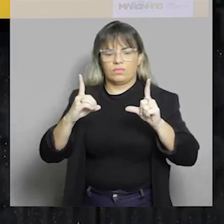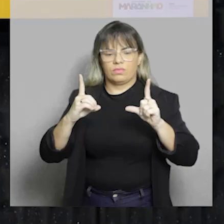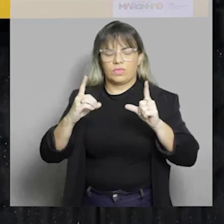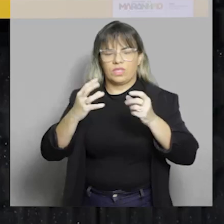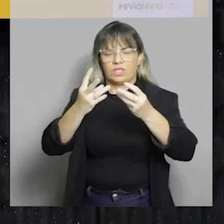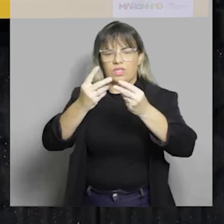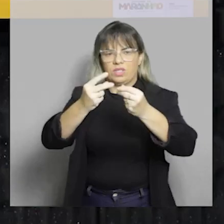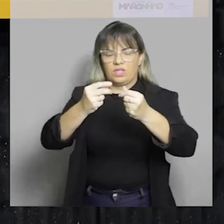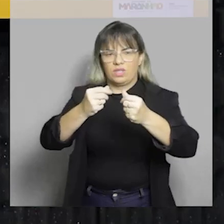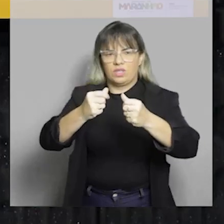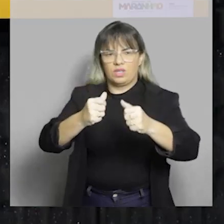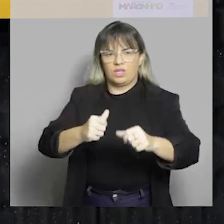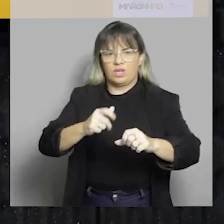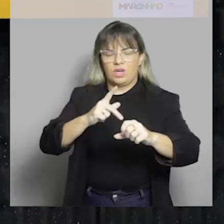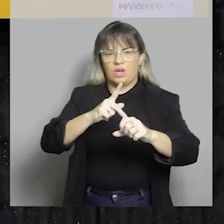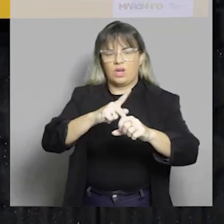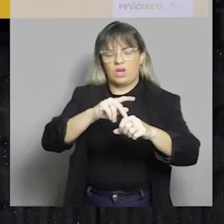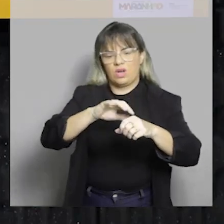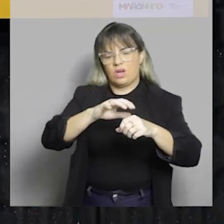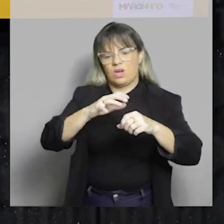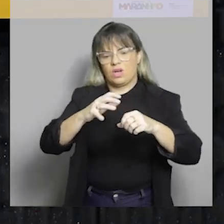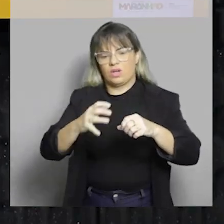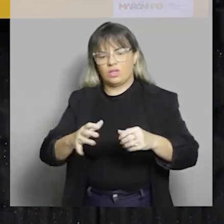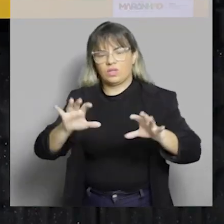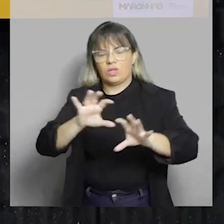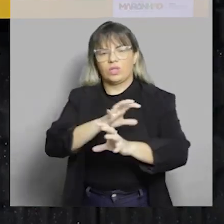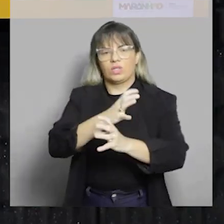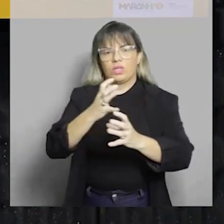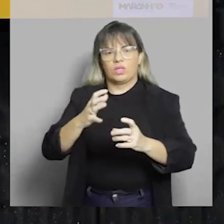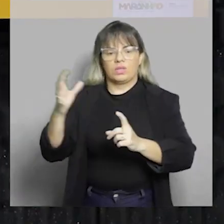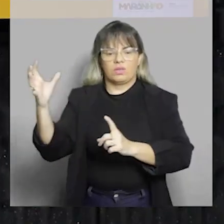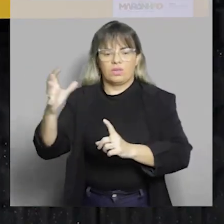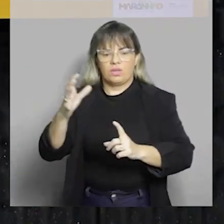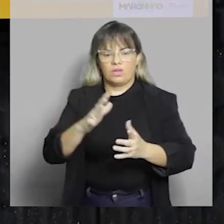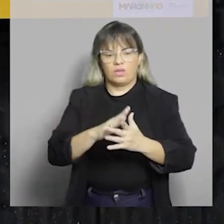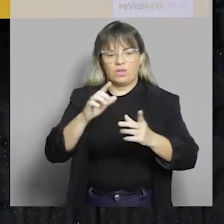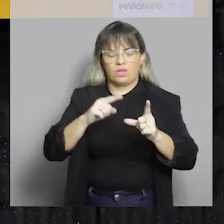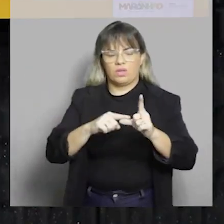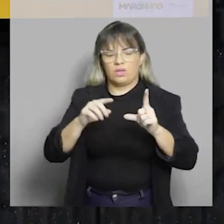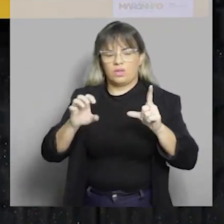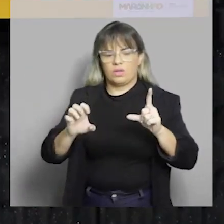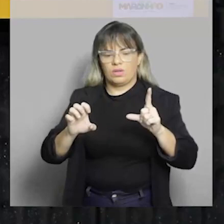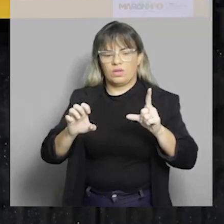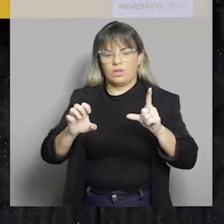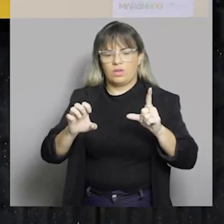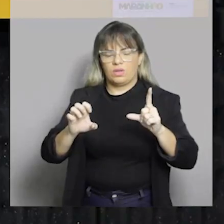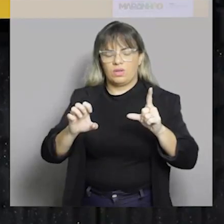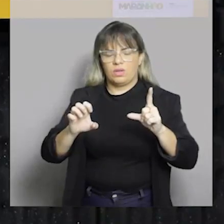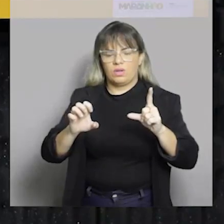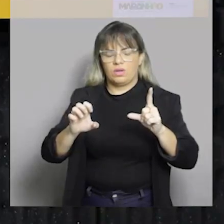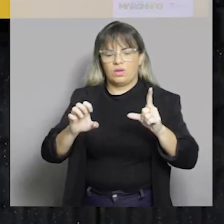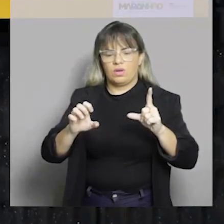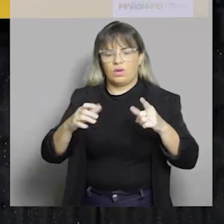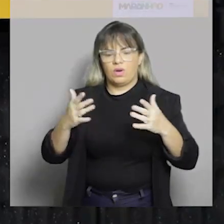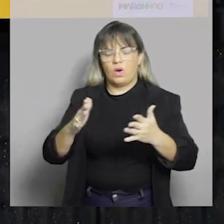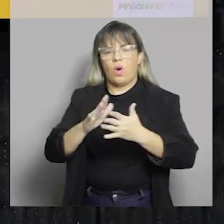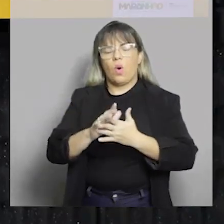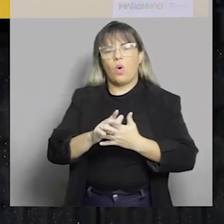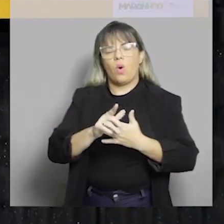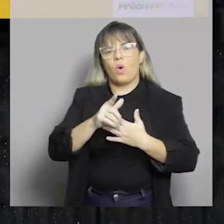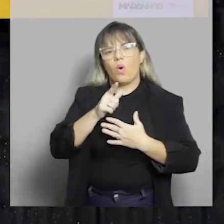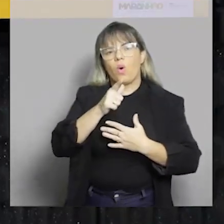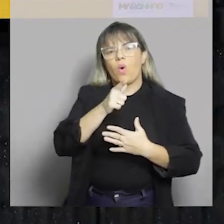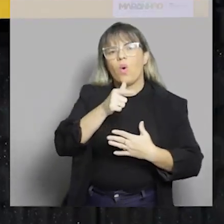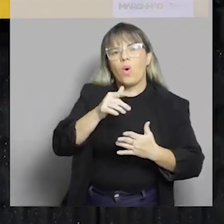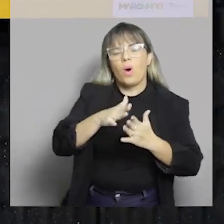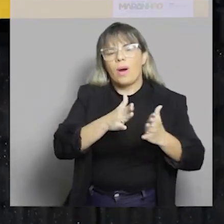rochas pelos agentes do clima? Ou é o assoreamento? No caso, sedimentos que caem no fundo dos rios, deixando esses rios mais rasos. Um desses elementos